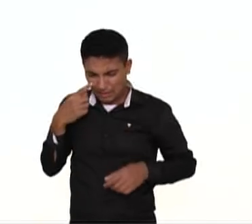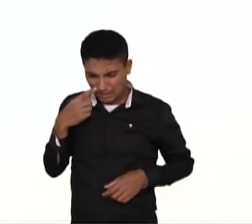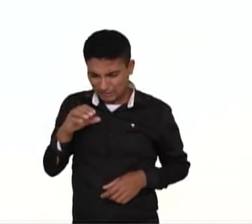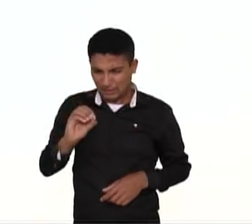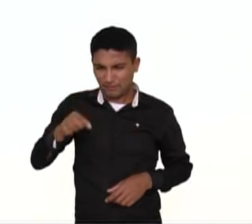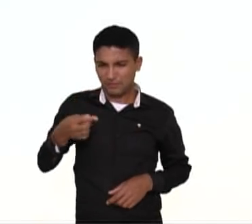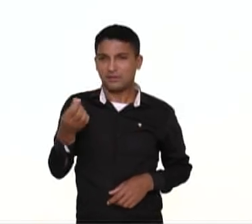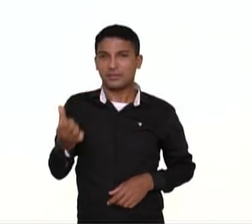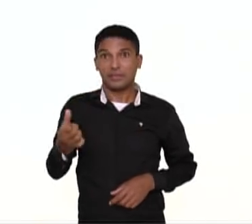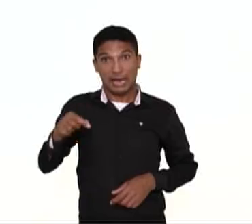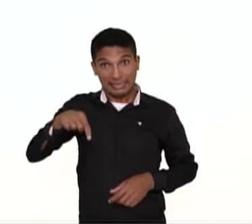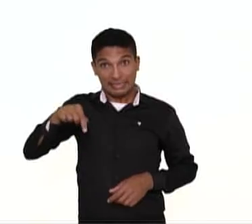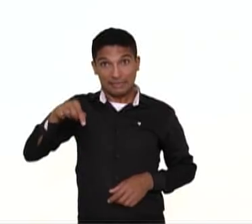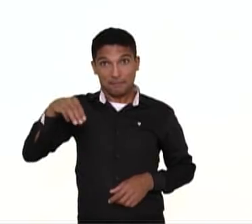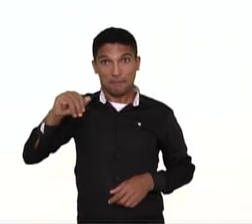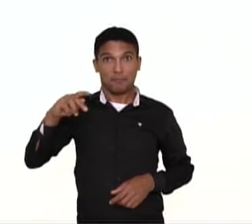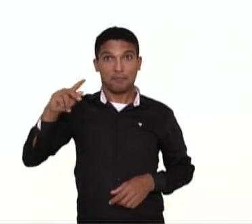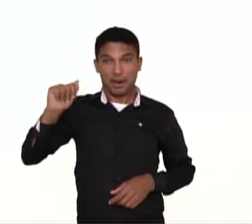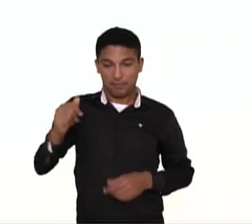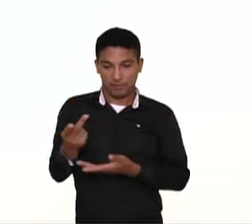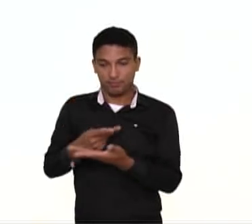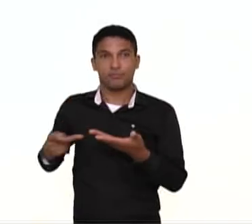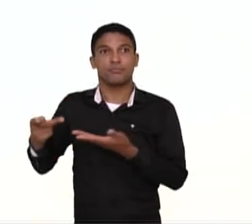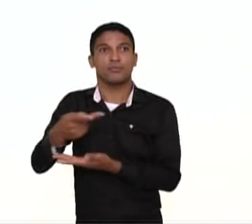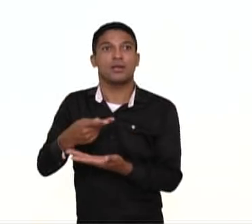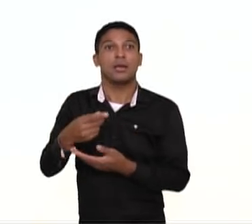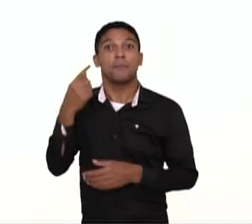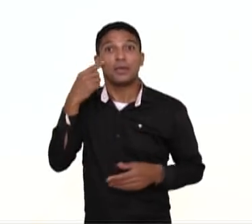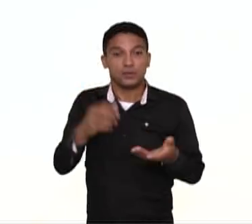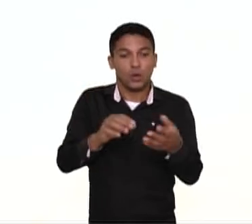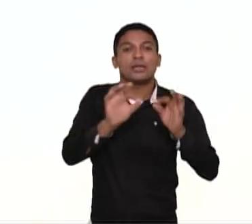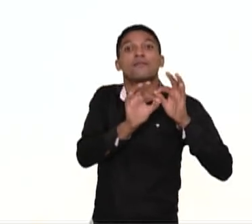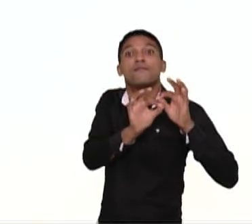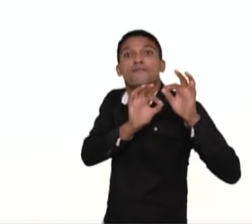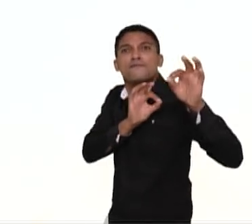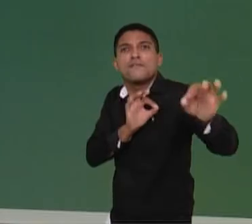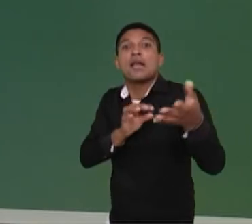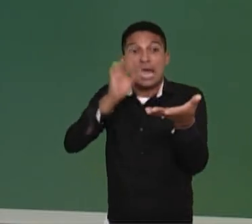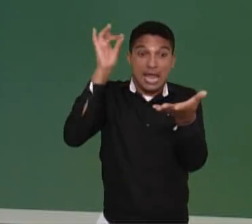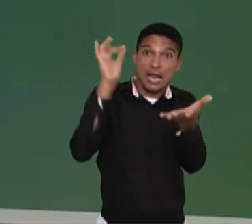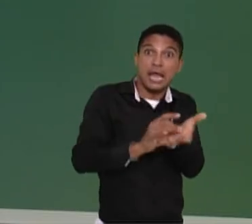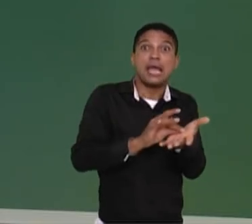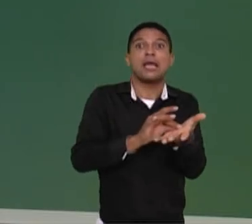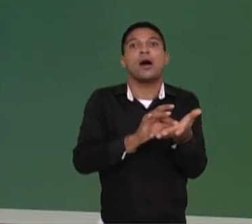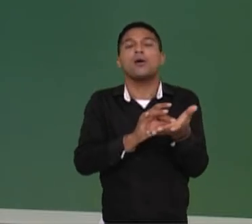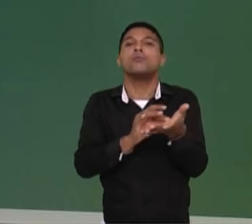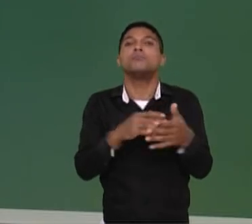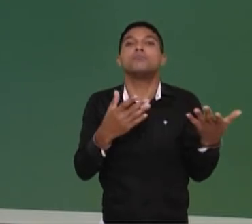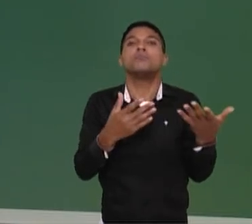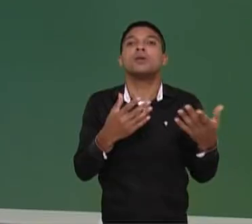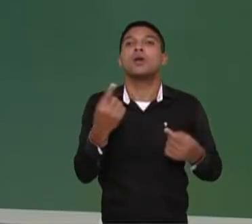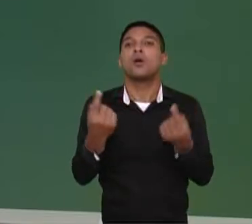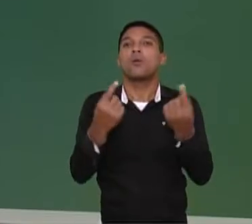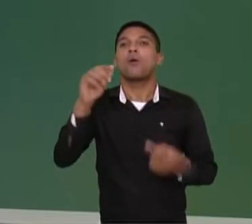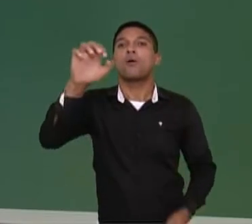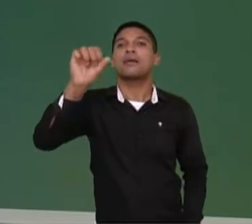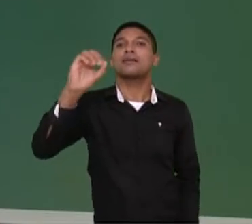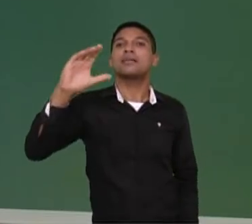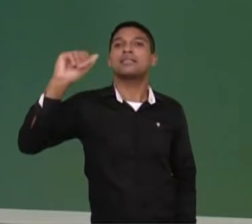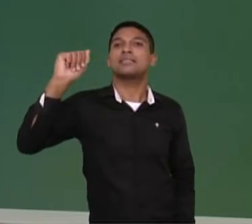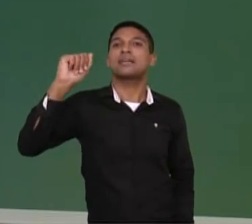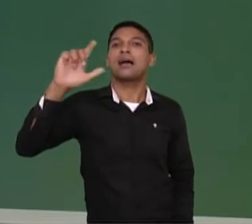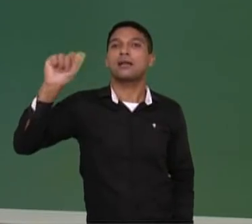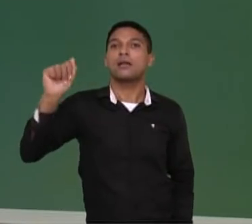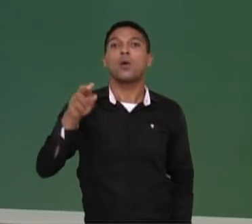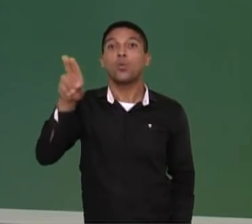qual foi a escala usada nesse mapa? Né? Então, vou dar um tempinho para vocês copiarem e aí